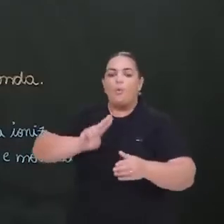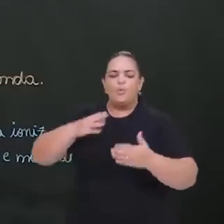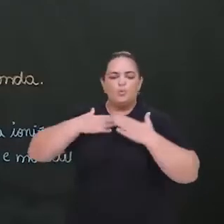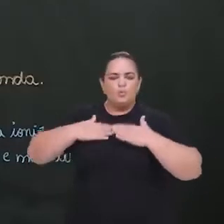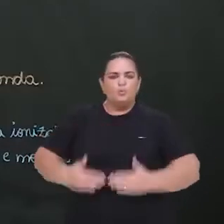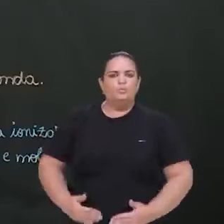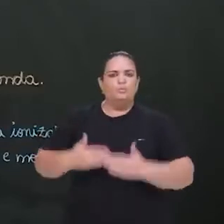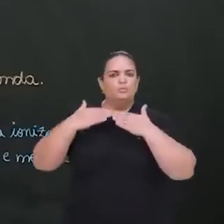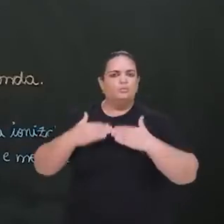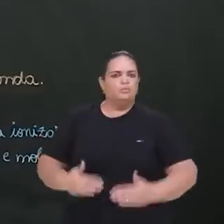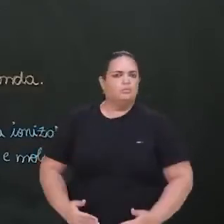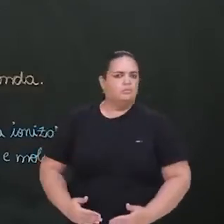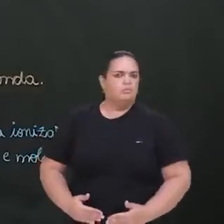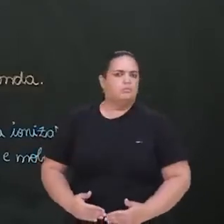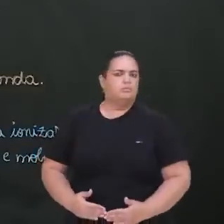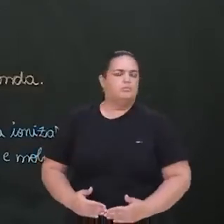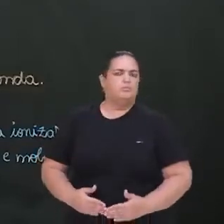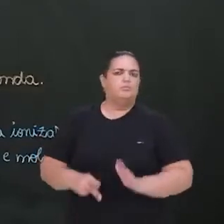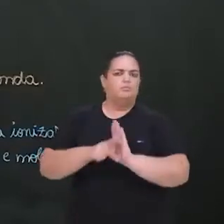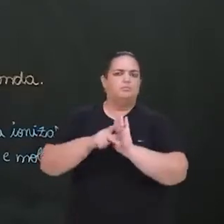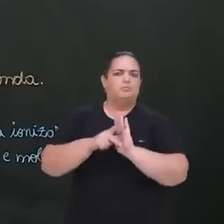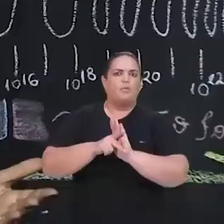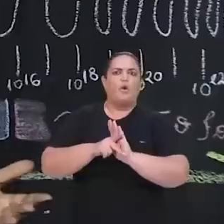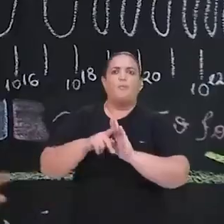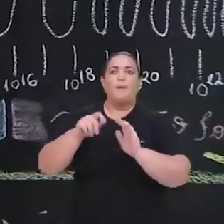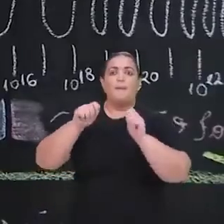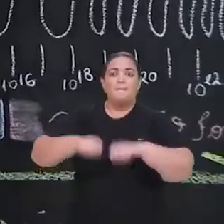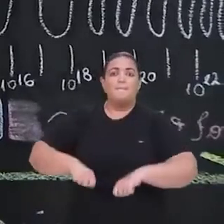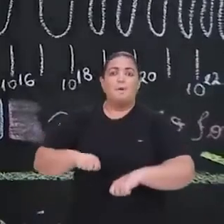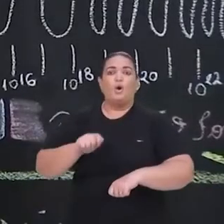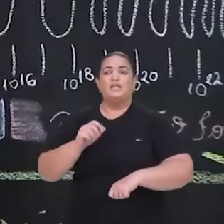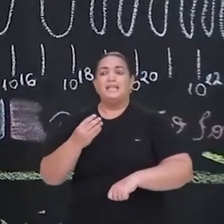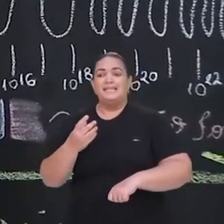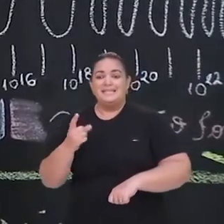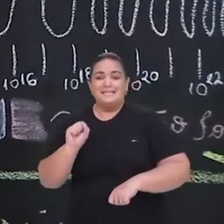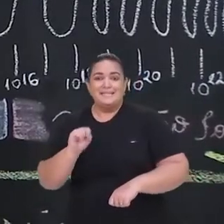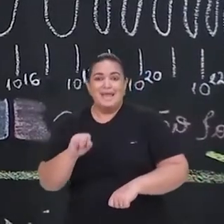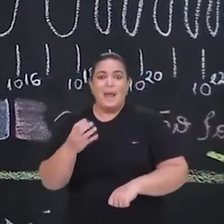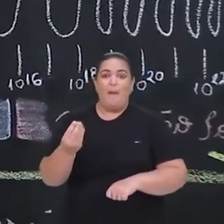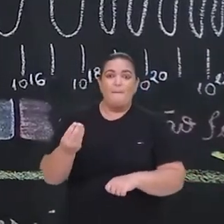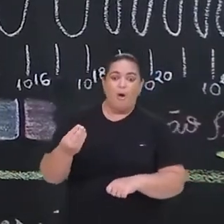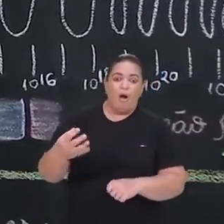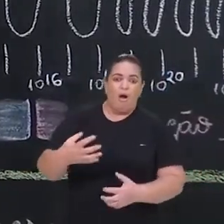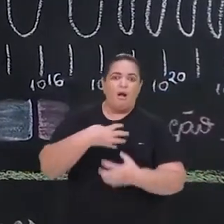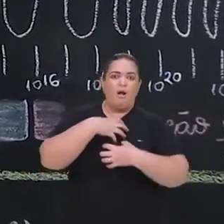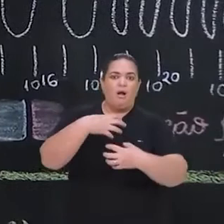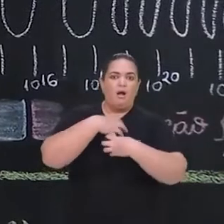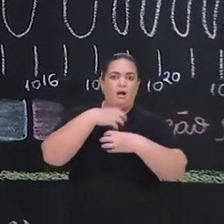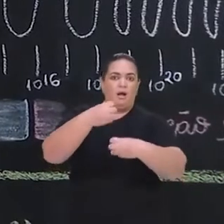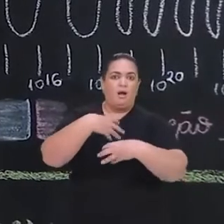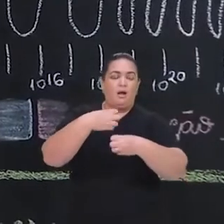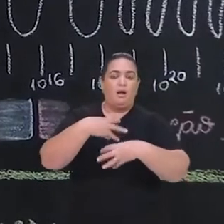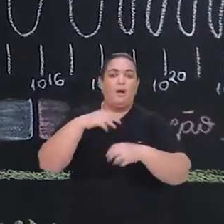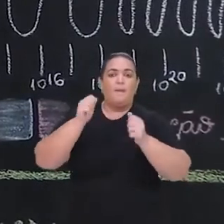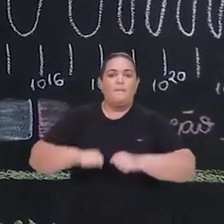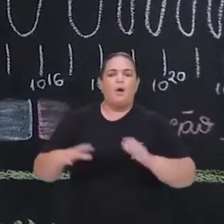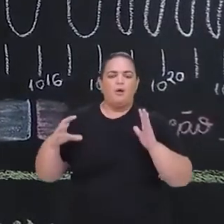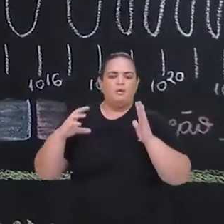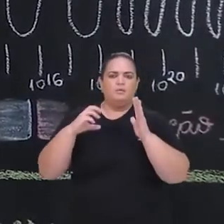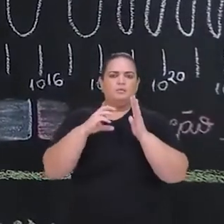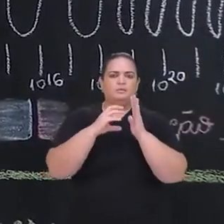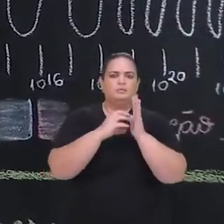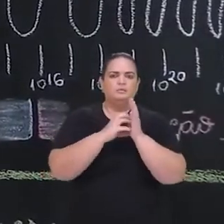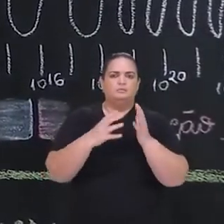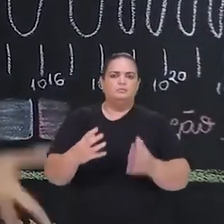uma radiação com potencial cancerígeno. Afinal, ela carrega muita energia, ela pode destruir